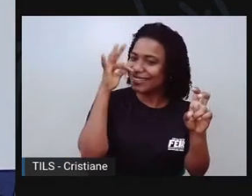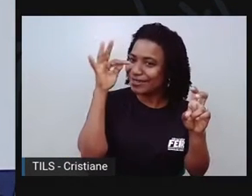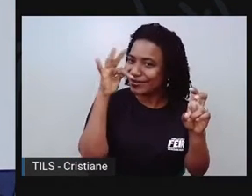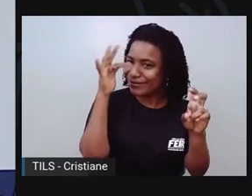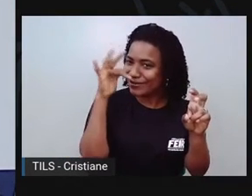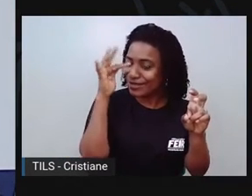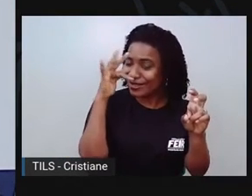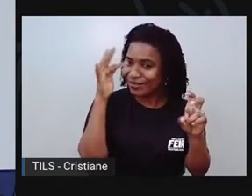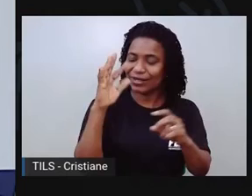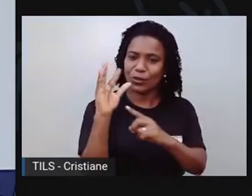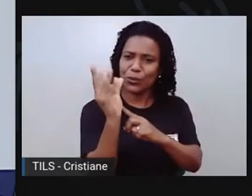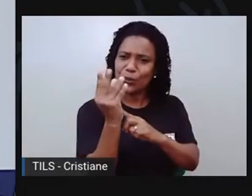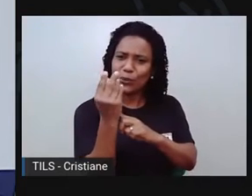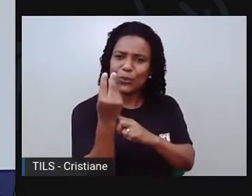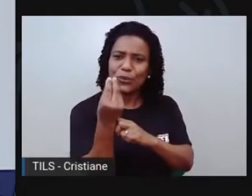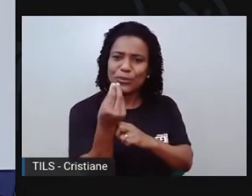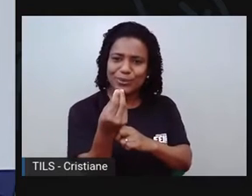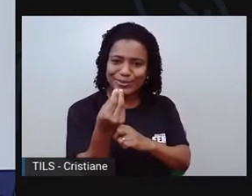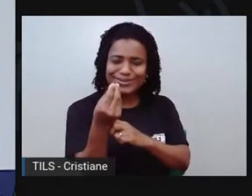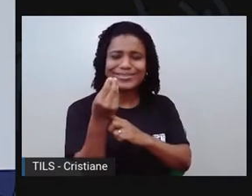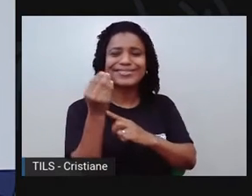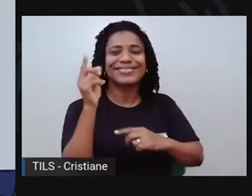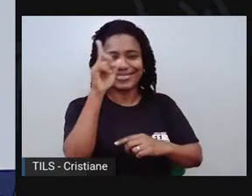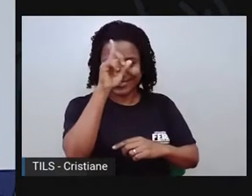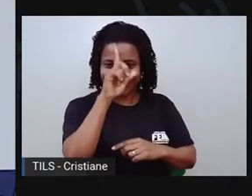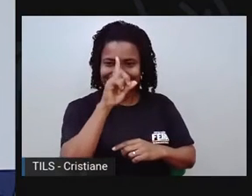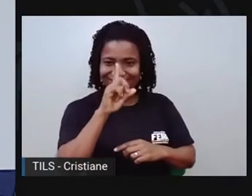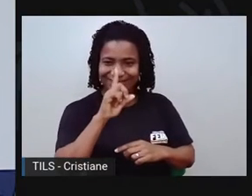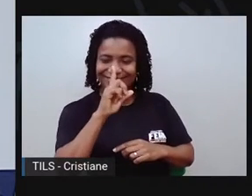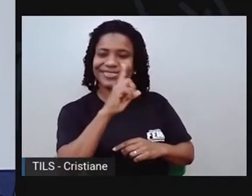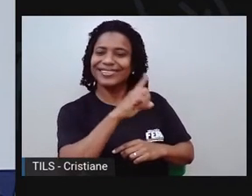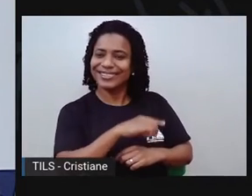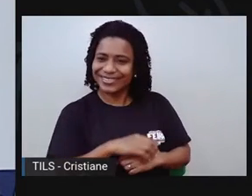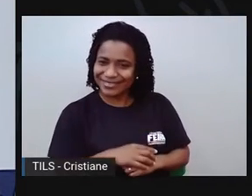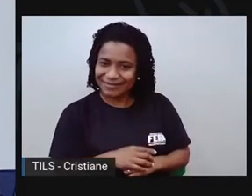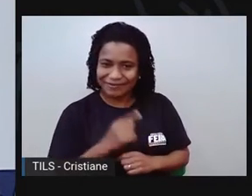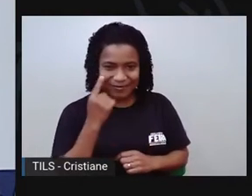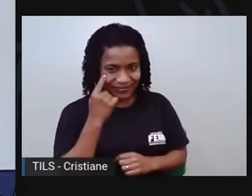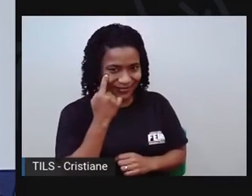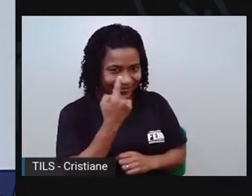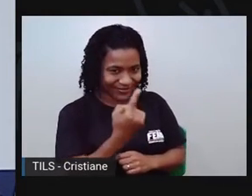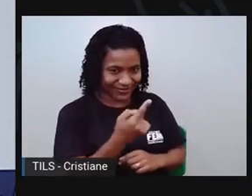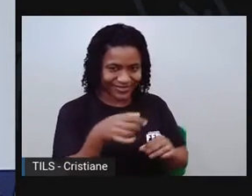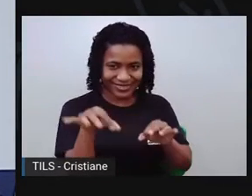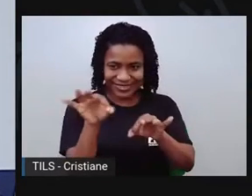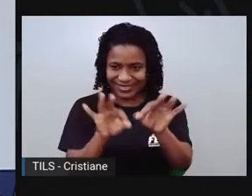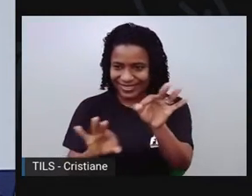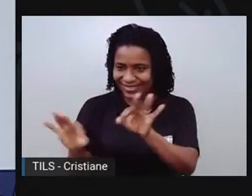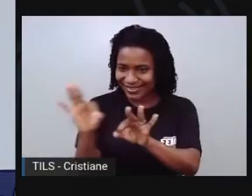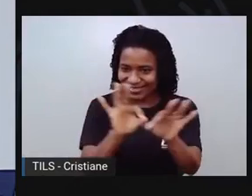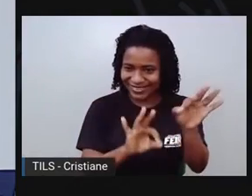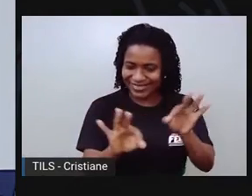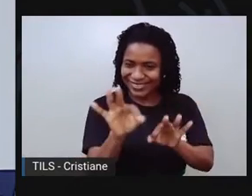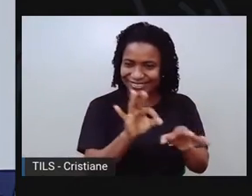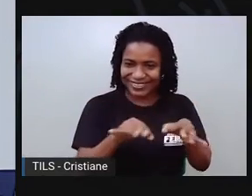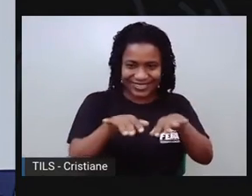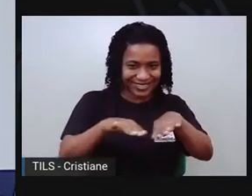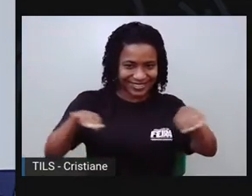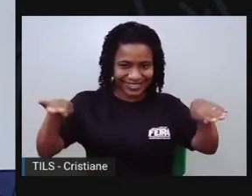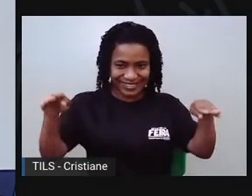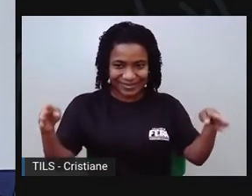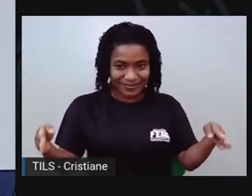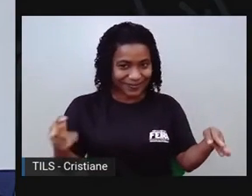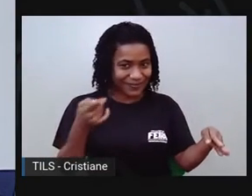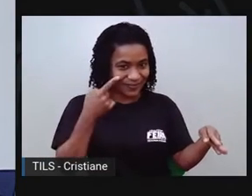rosa amarela. E vocês viram o que eu comecei a organizar aqui nessa mesa? Nós